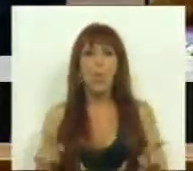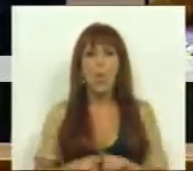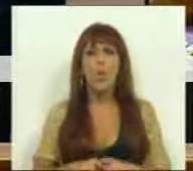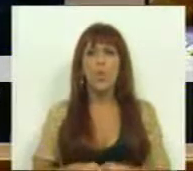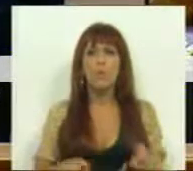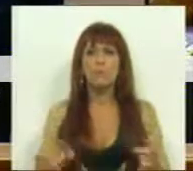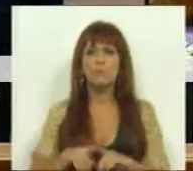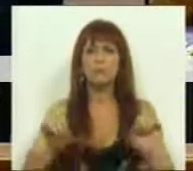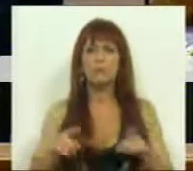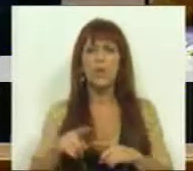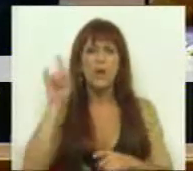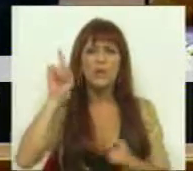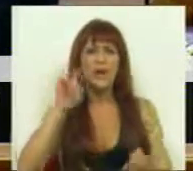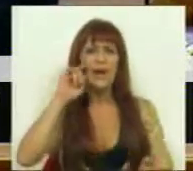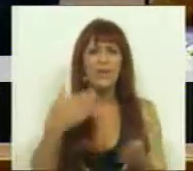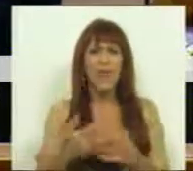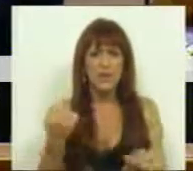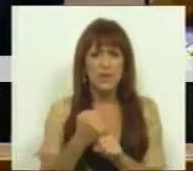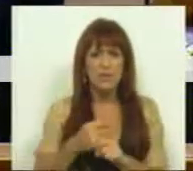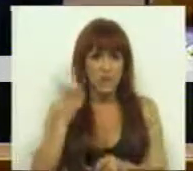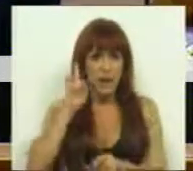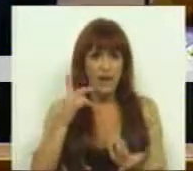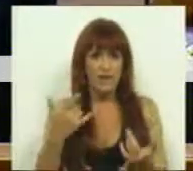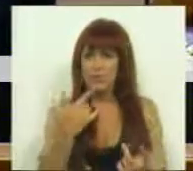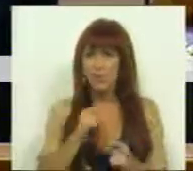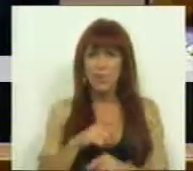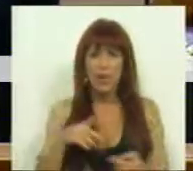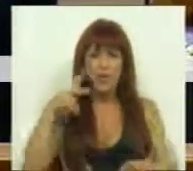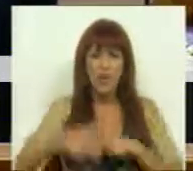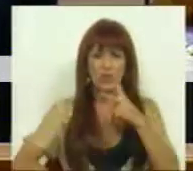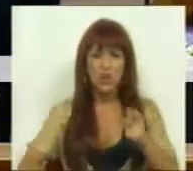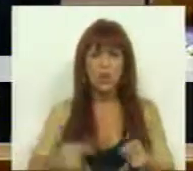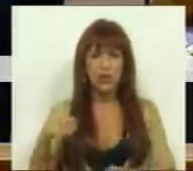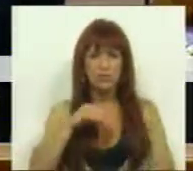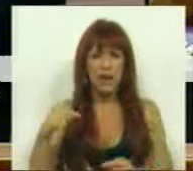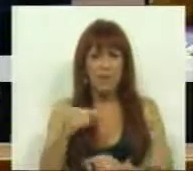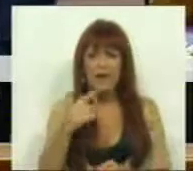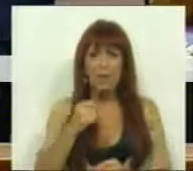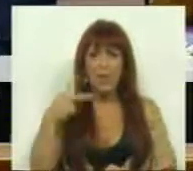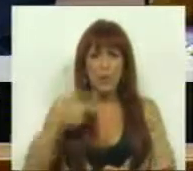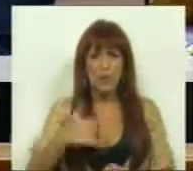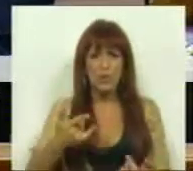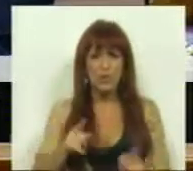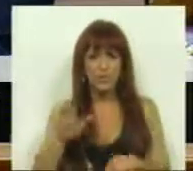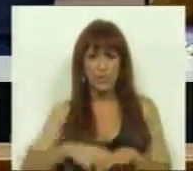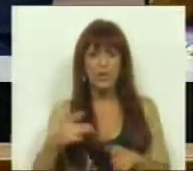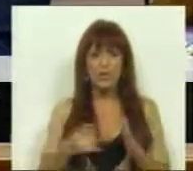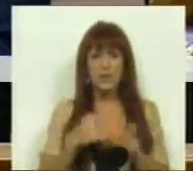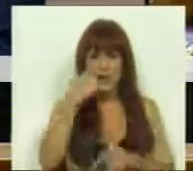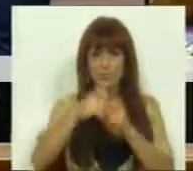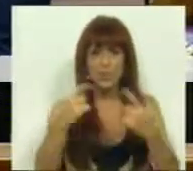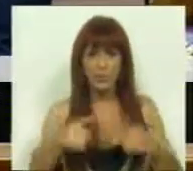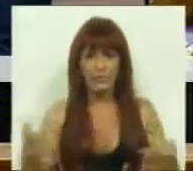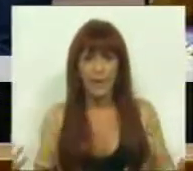seria essencial neste momento garantir, que é que um serviço que é essencial não possa ser cortado, ou tenha mínimos que não possam ser cortados face à necessidade das